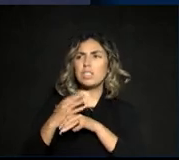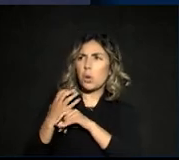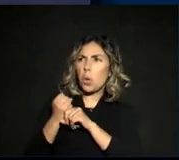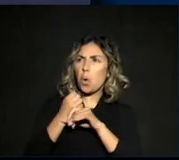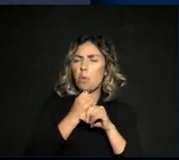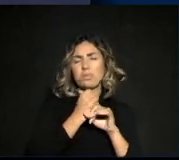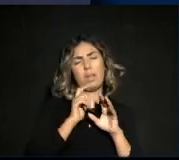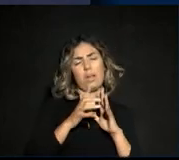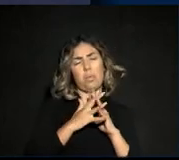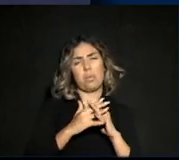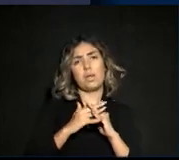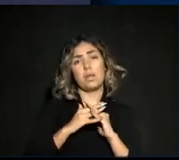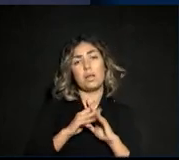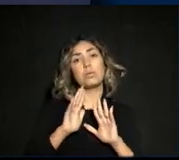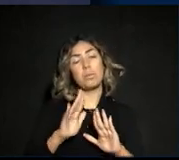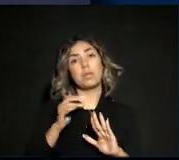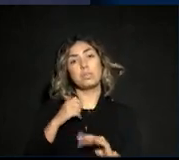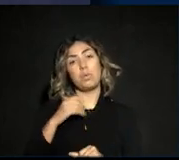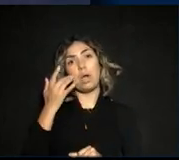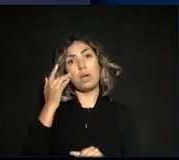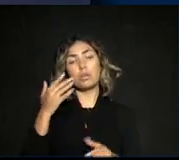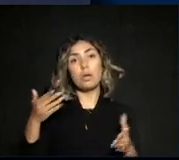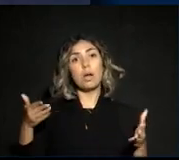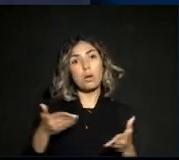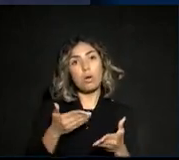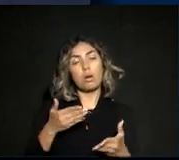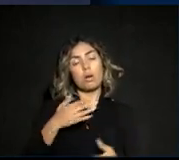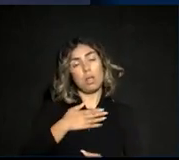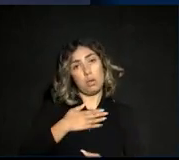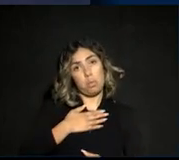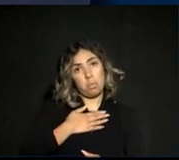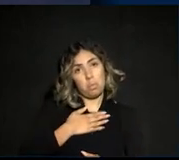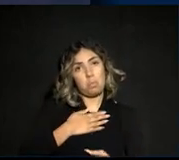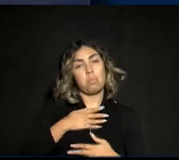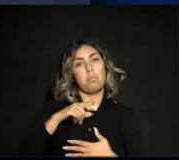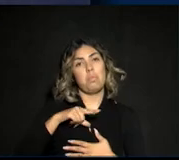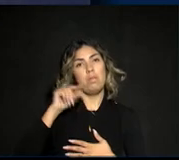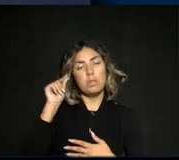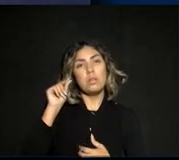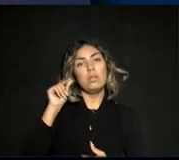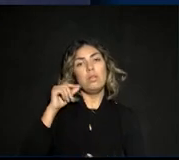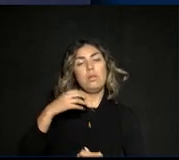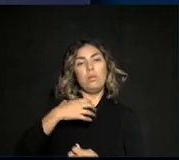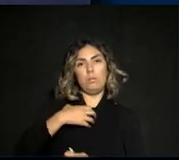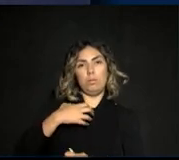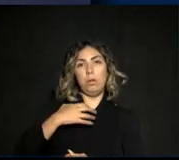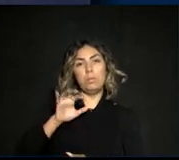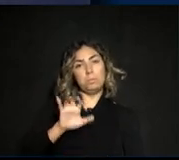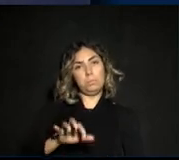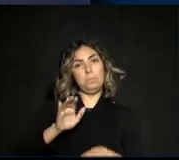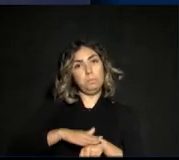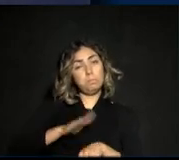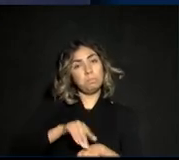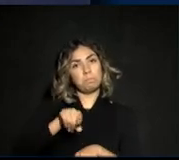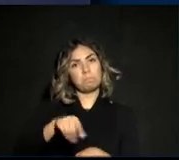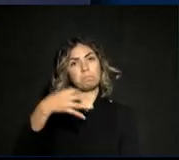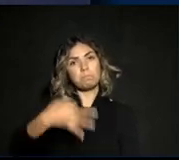etc. Mas eu acho que, nesse caso, eu prefiro a forma como foi